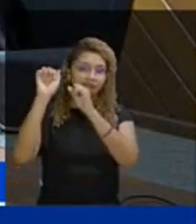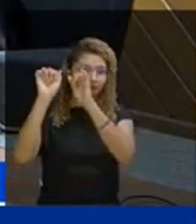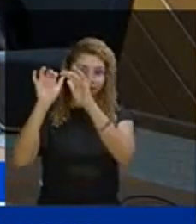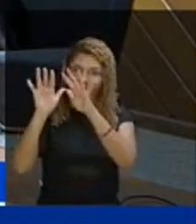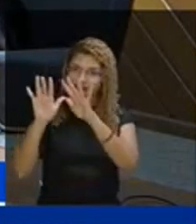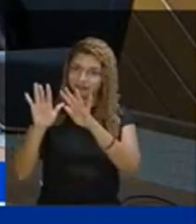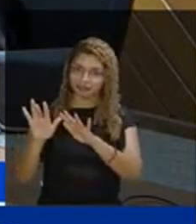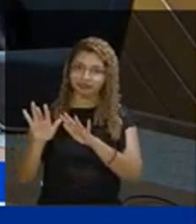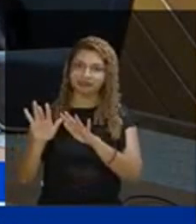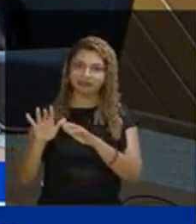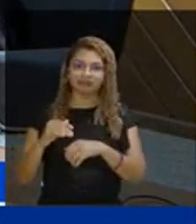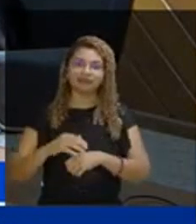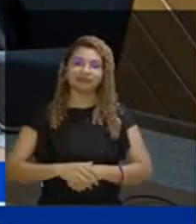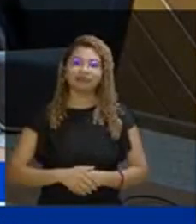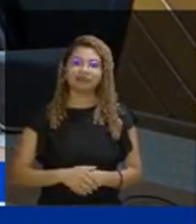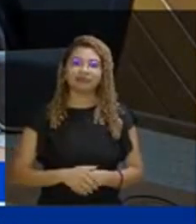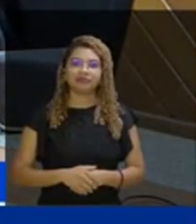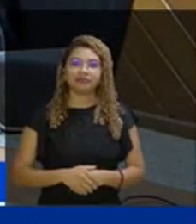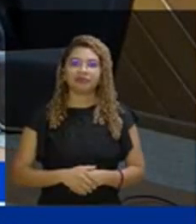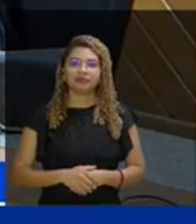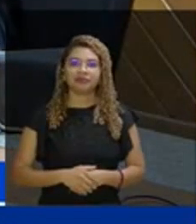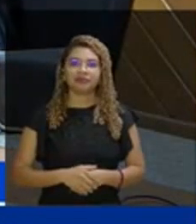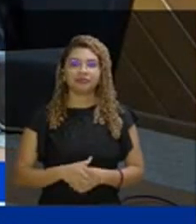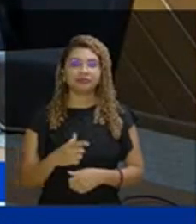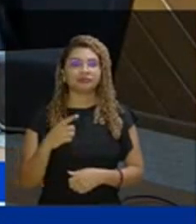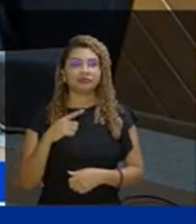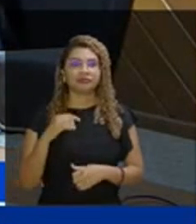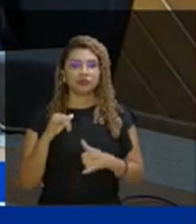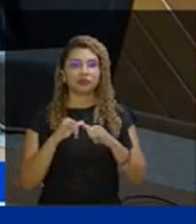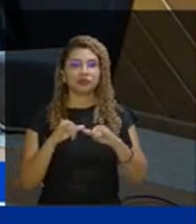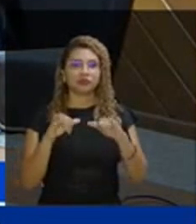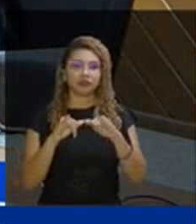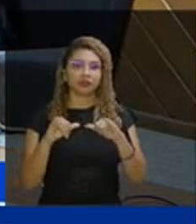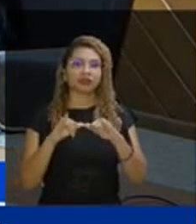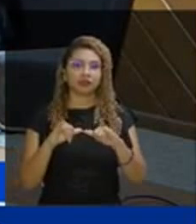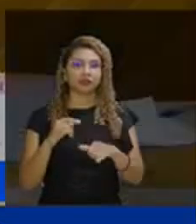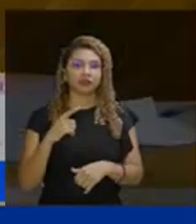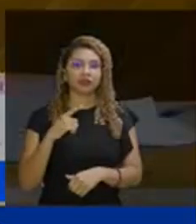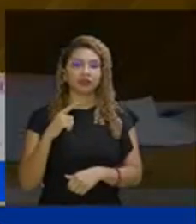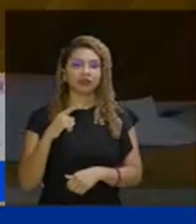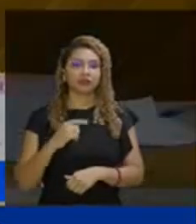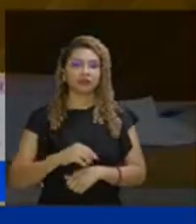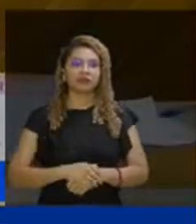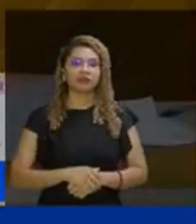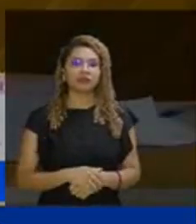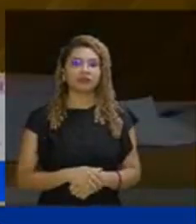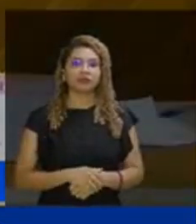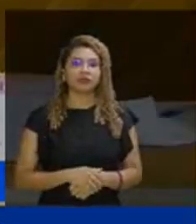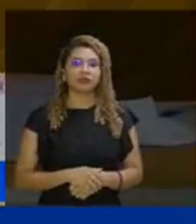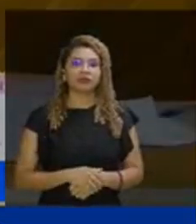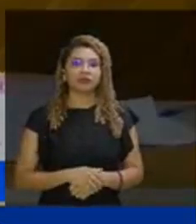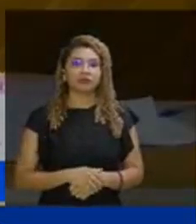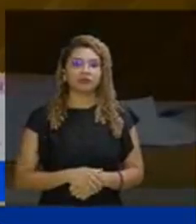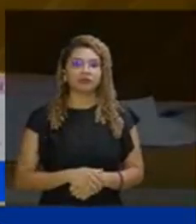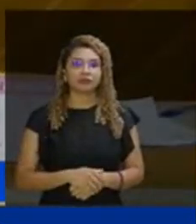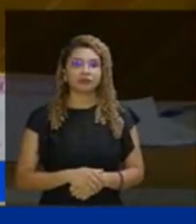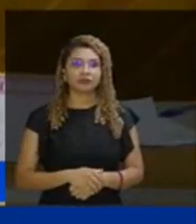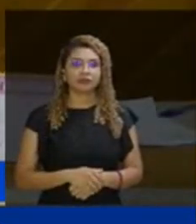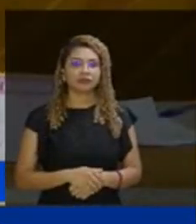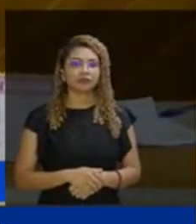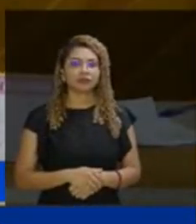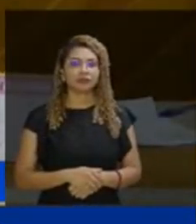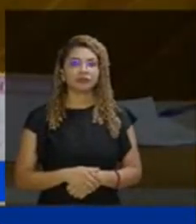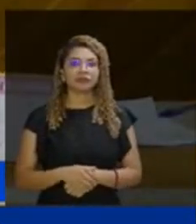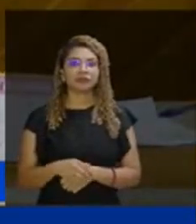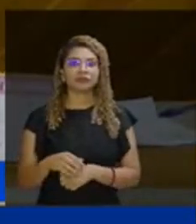retorno de Vossa Excelência a essa corte. Tem comunicações ou outras proposições, Excelência? Presidente. Foco no desembargador Juiz Carlos